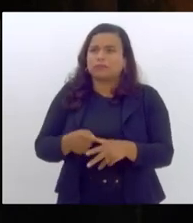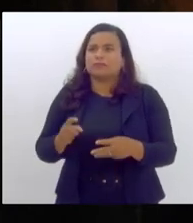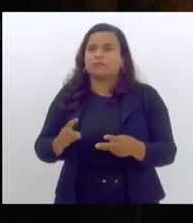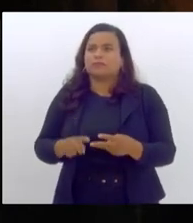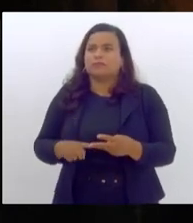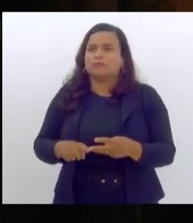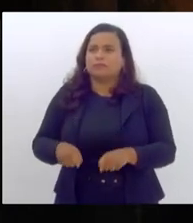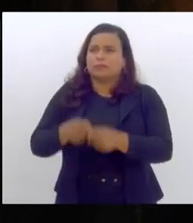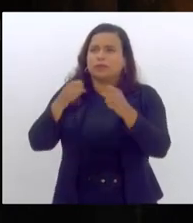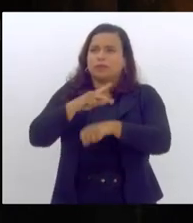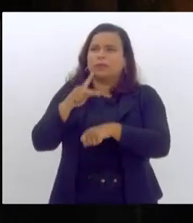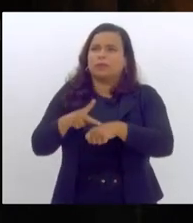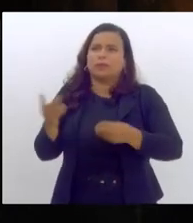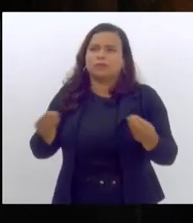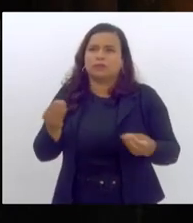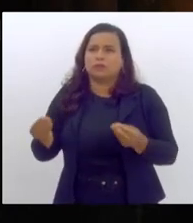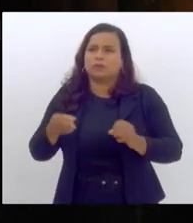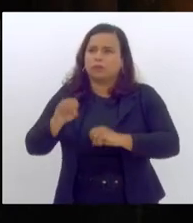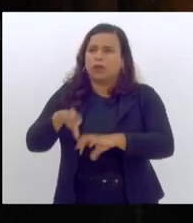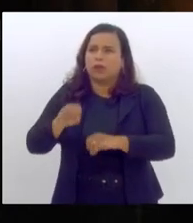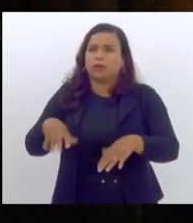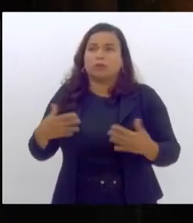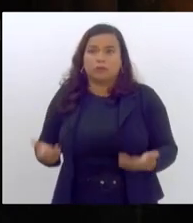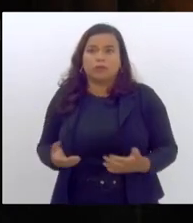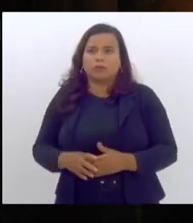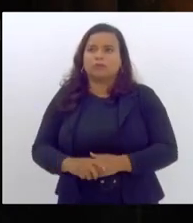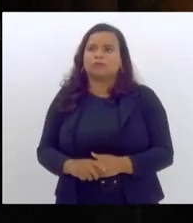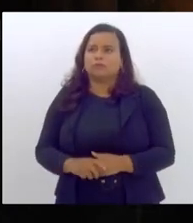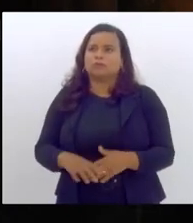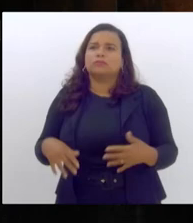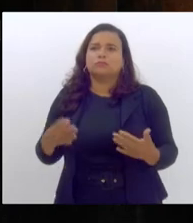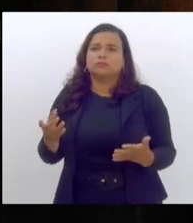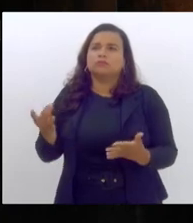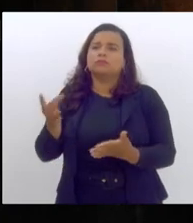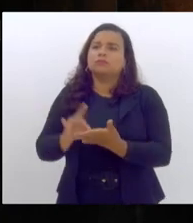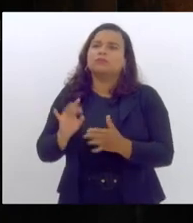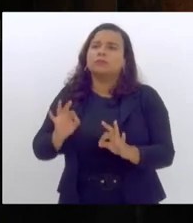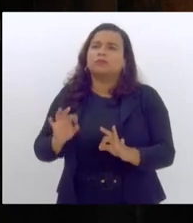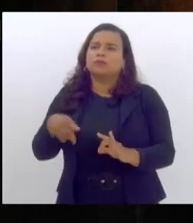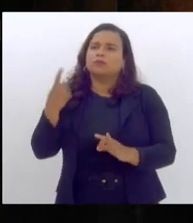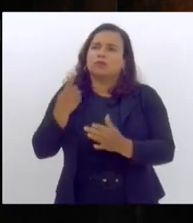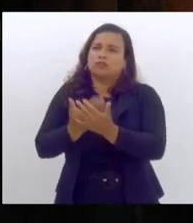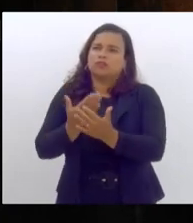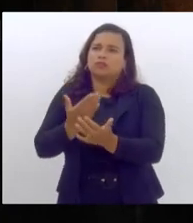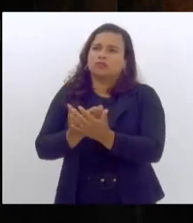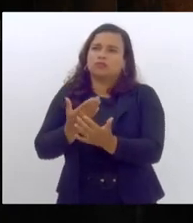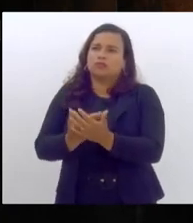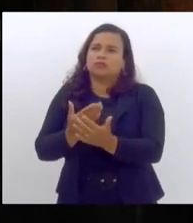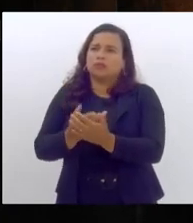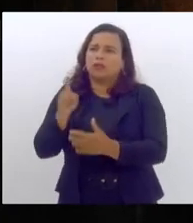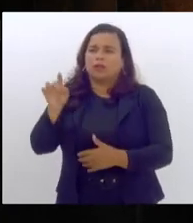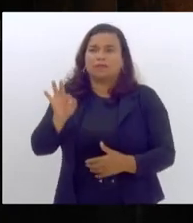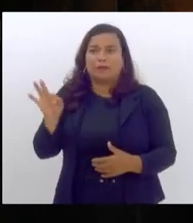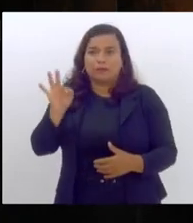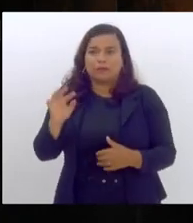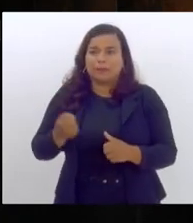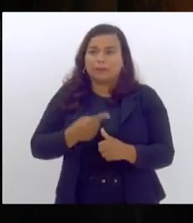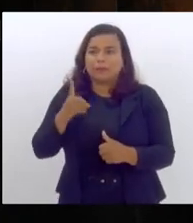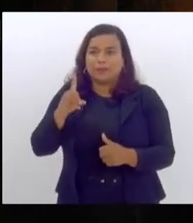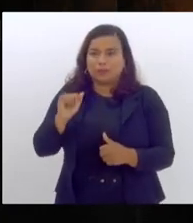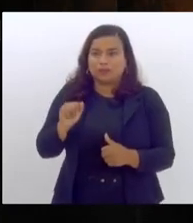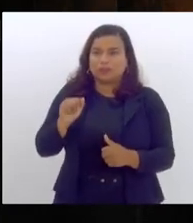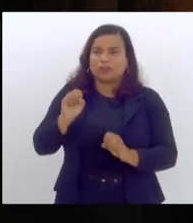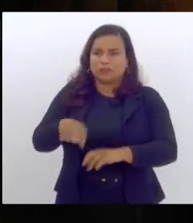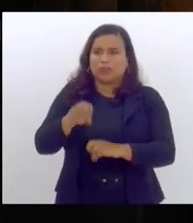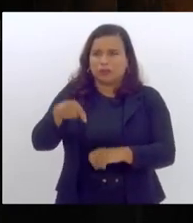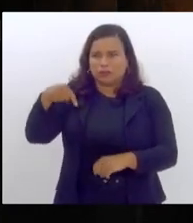um país? Seria, qual é a aula que ele ali daria? Então, realmente, a gente estudar a vida inteira para chegar na faculdade, no primeiro dia de aula aqui